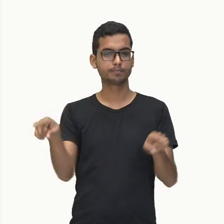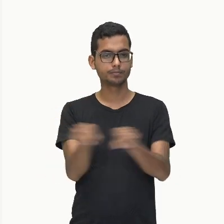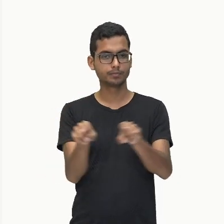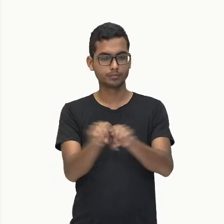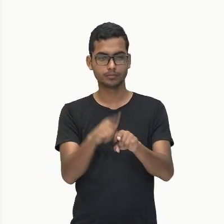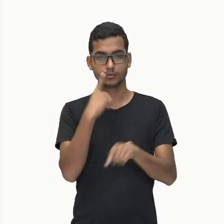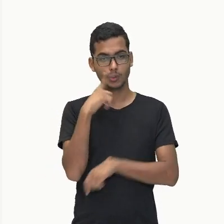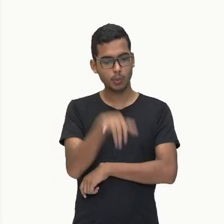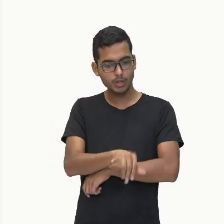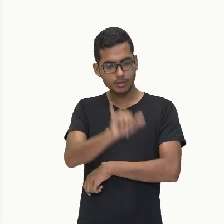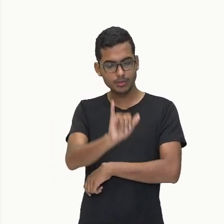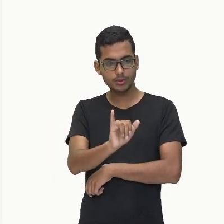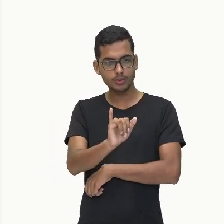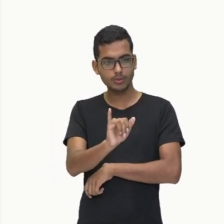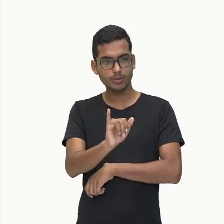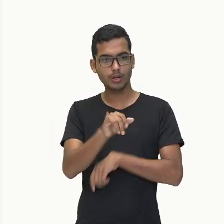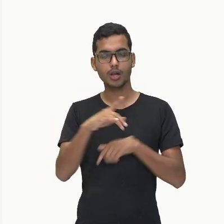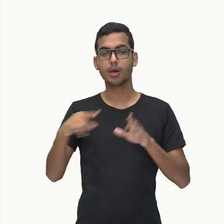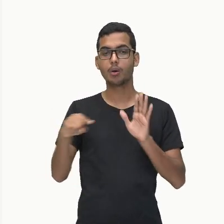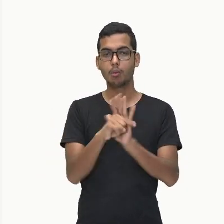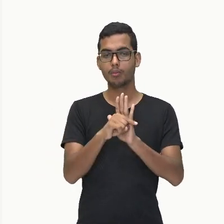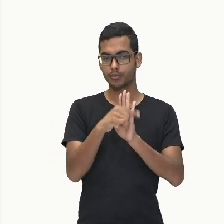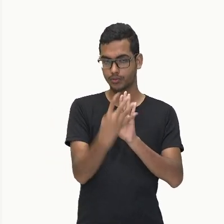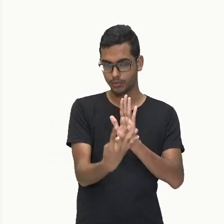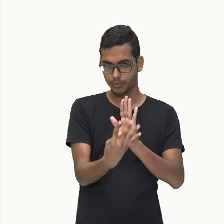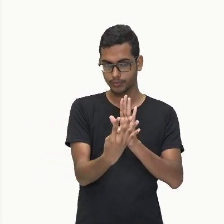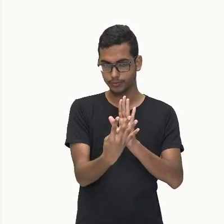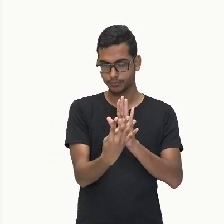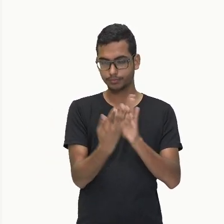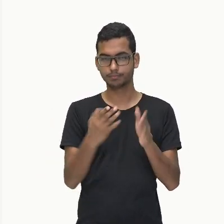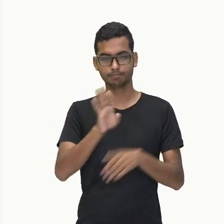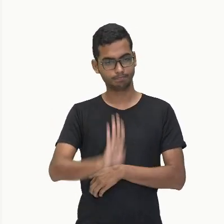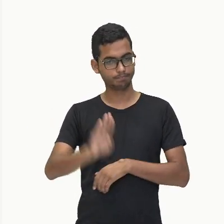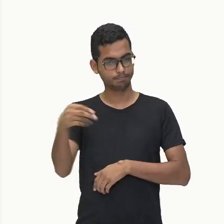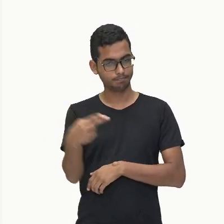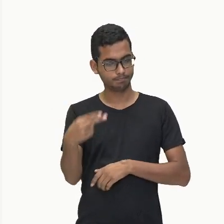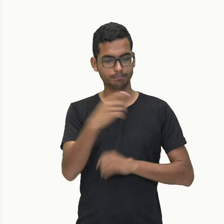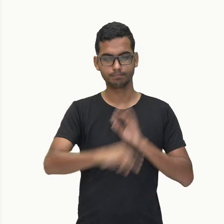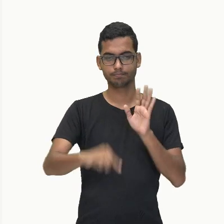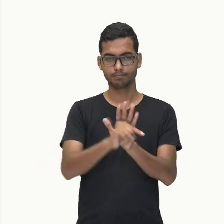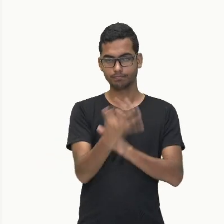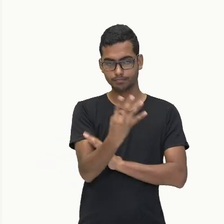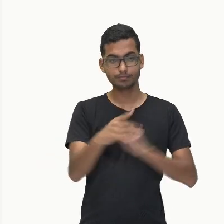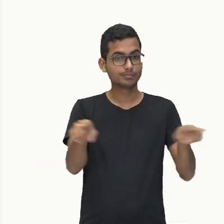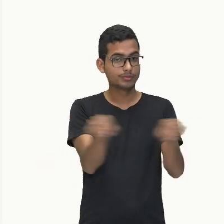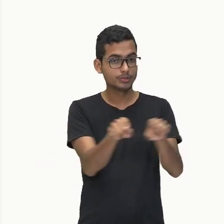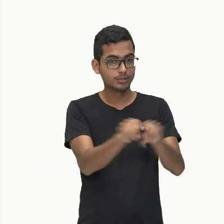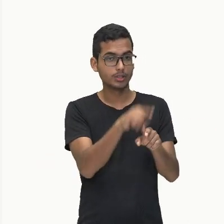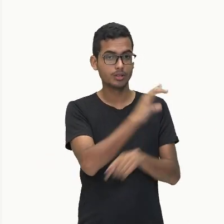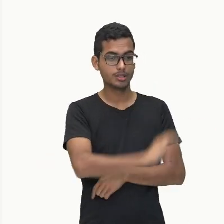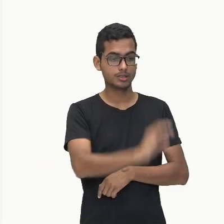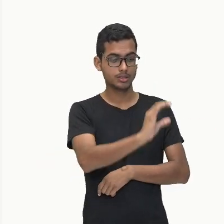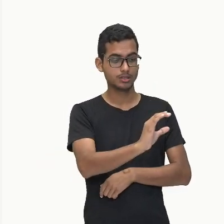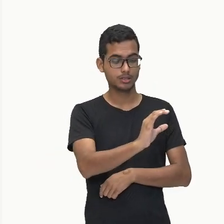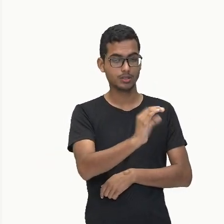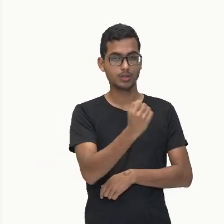acompanhando o Y é menos 4, então B igual a menos 4. e C vai ser, no caso, o termo